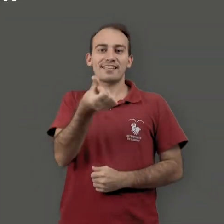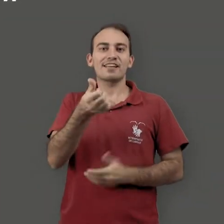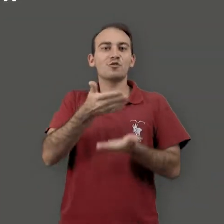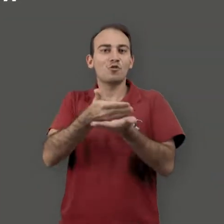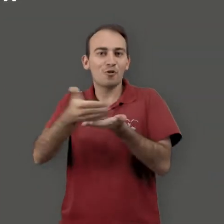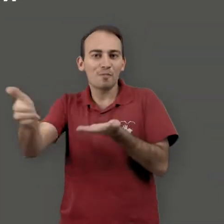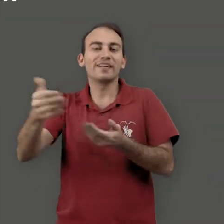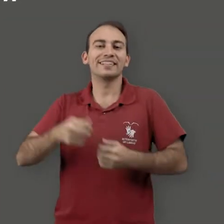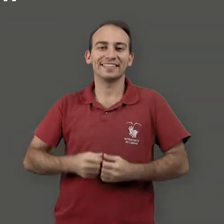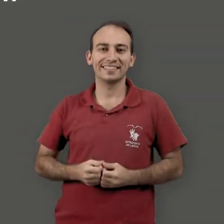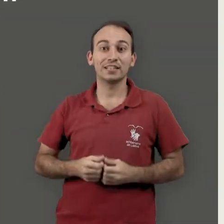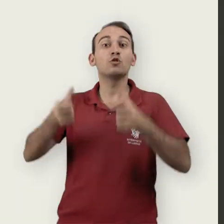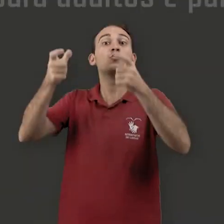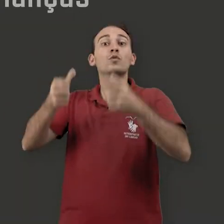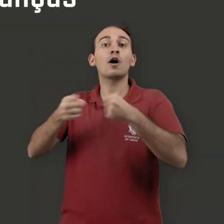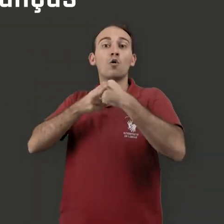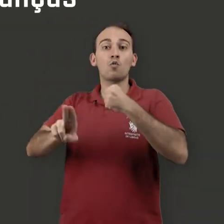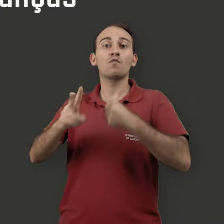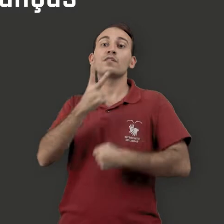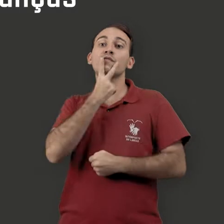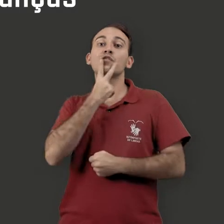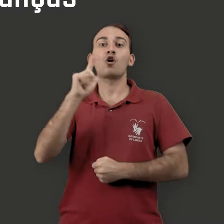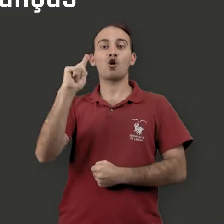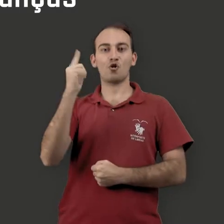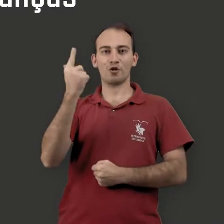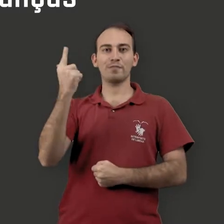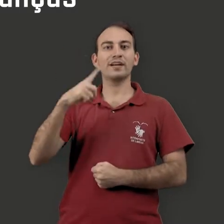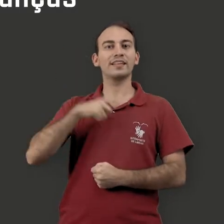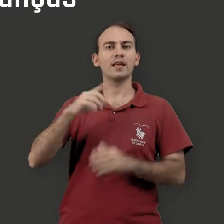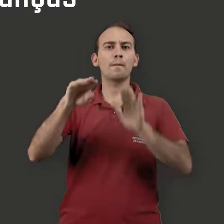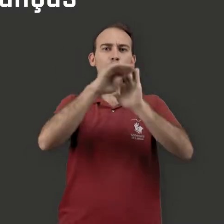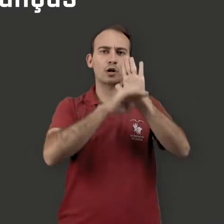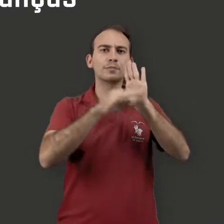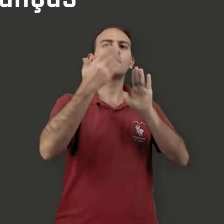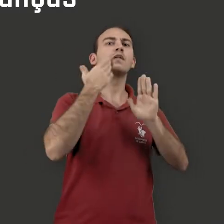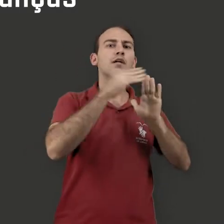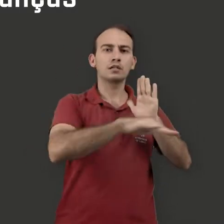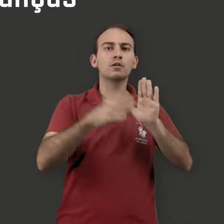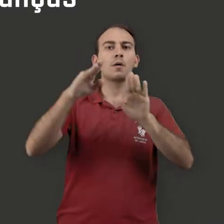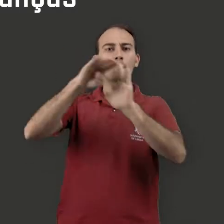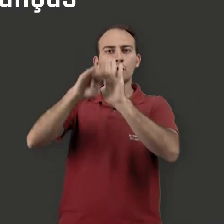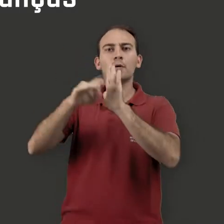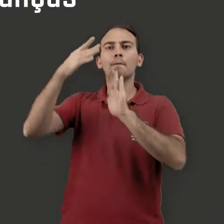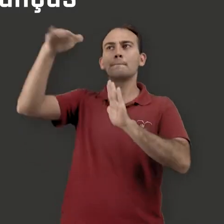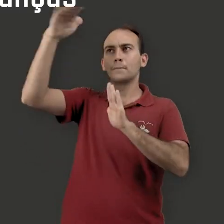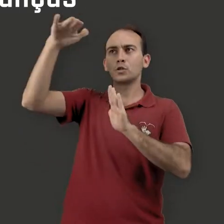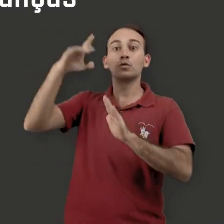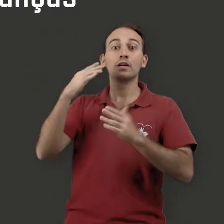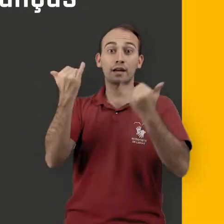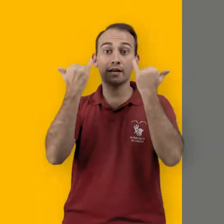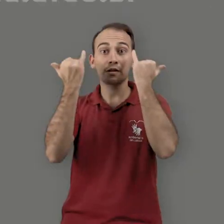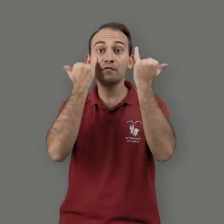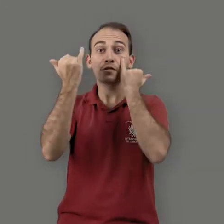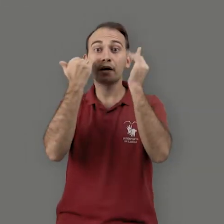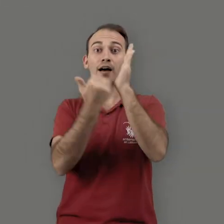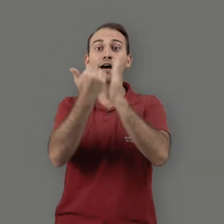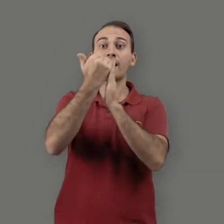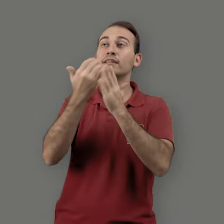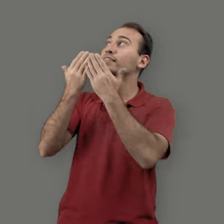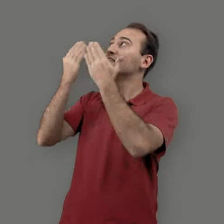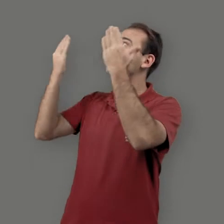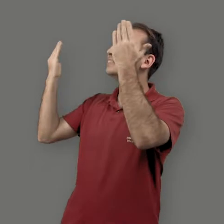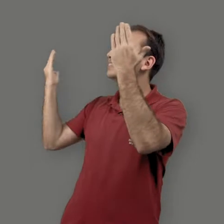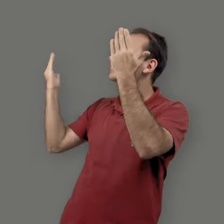a partir das 18h, no campus de Goiabeiras, com opções para adultos e crianças. Mais detalhes você confere em